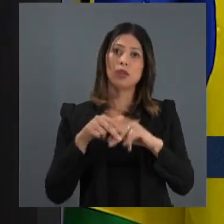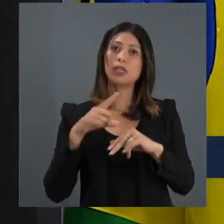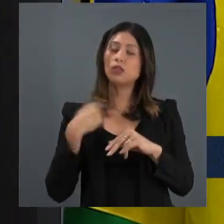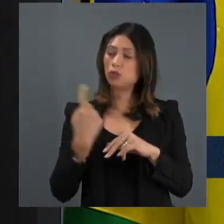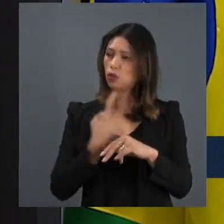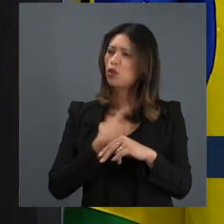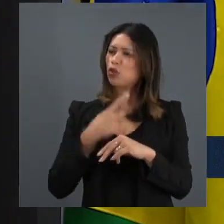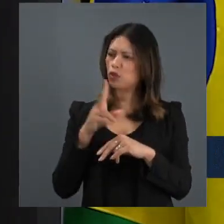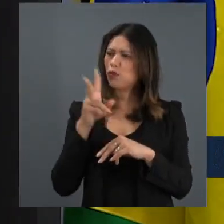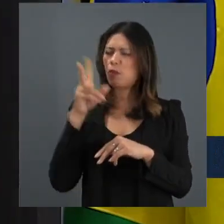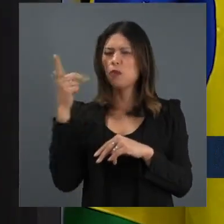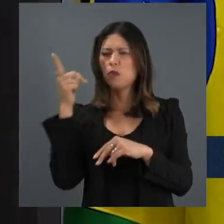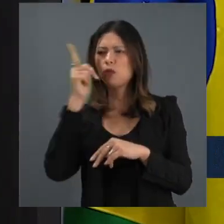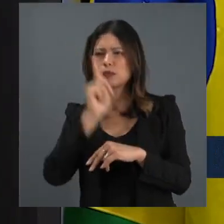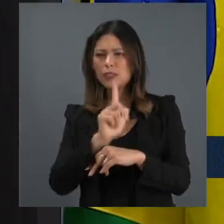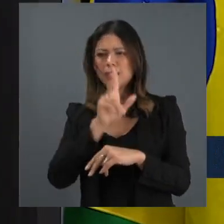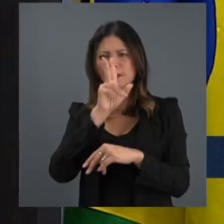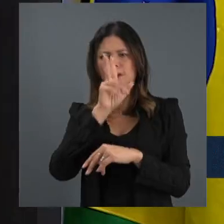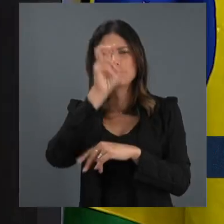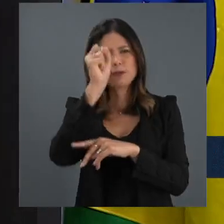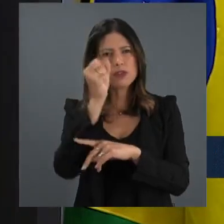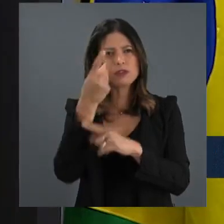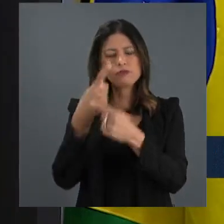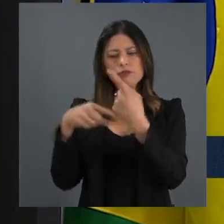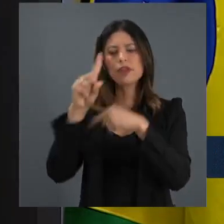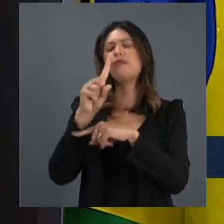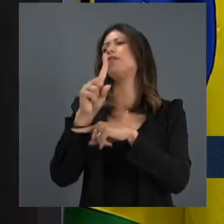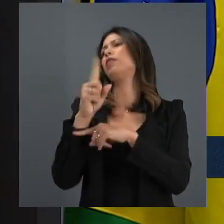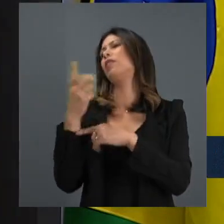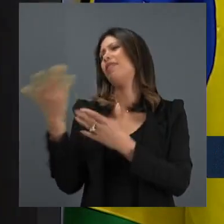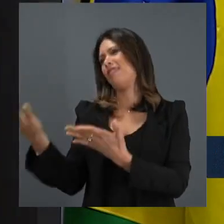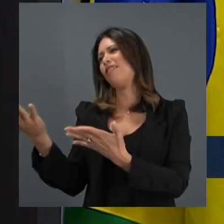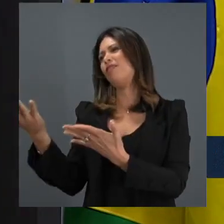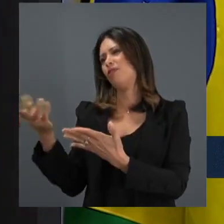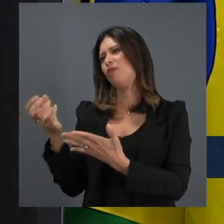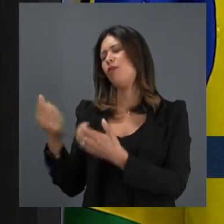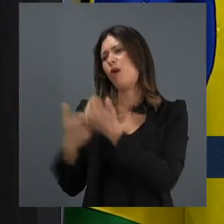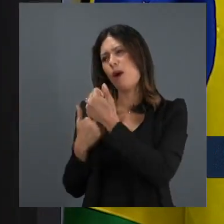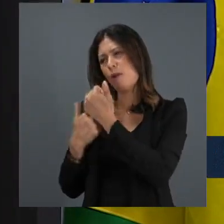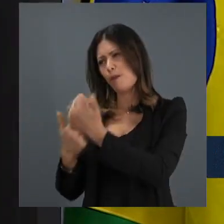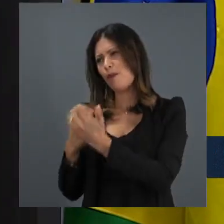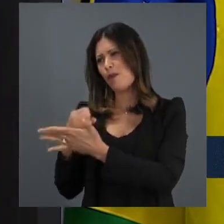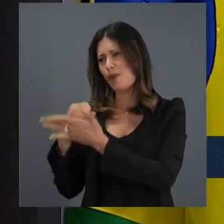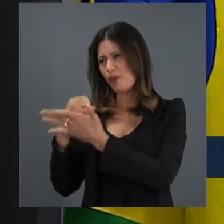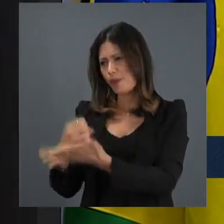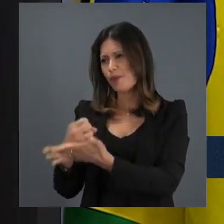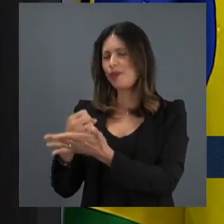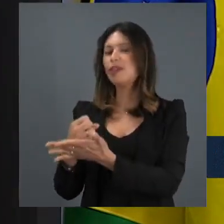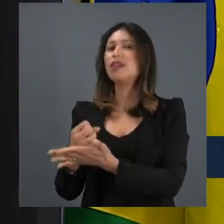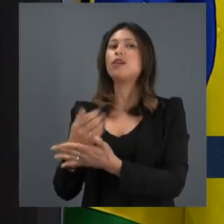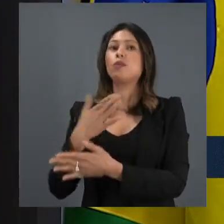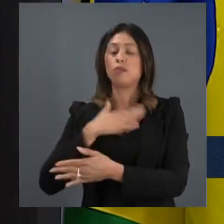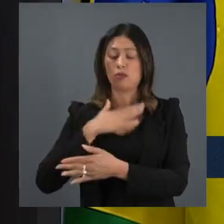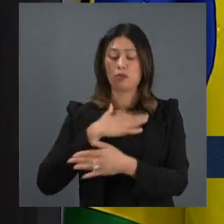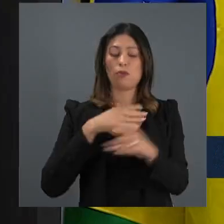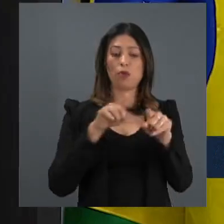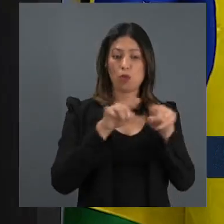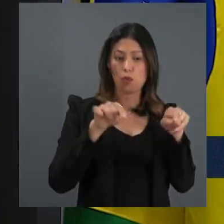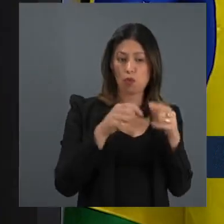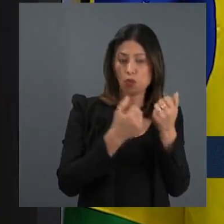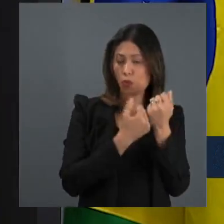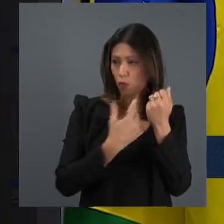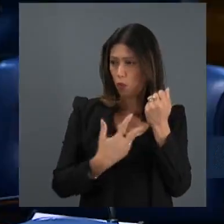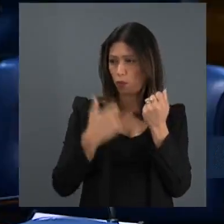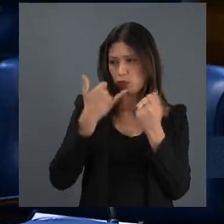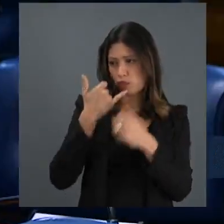mais fortes e conte sempre conosco. Do nosso próprio gabinete também, conversei com o senhor